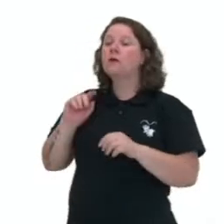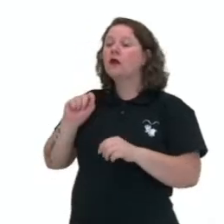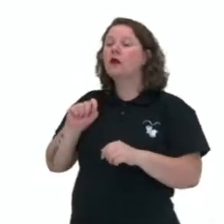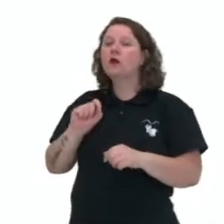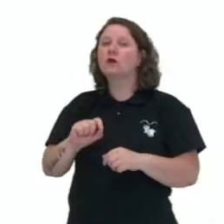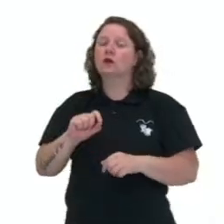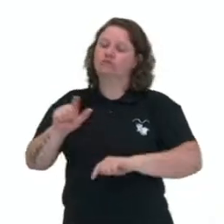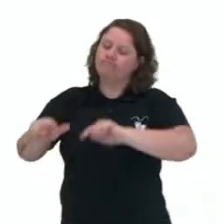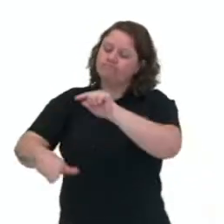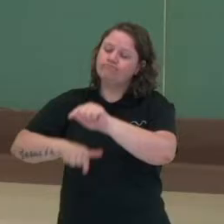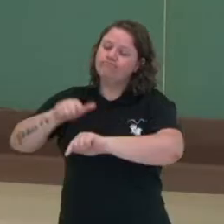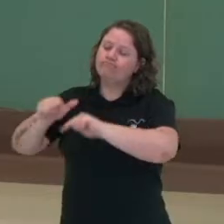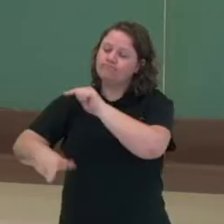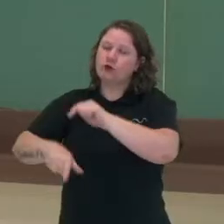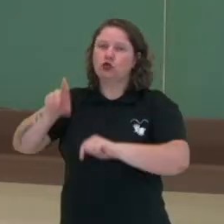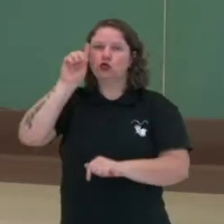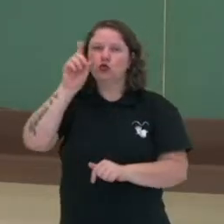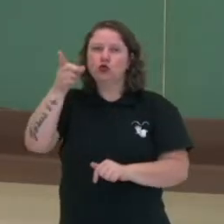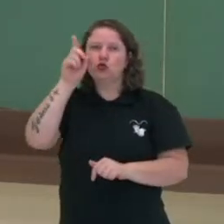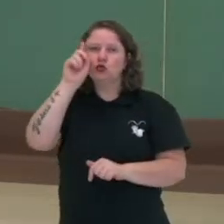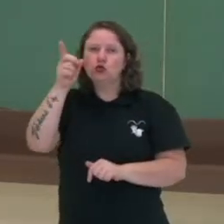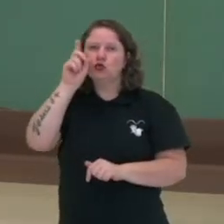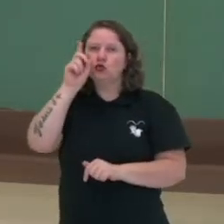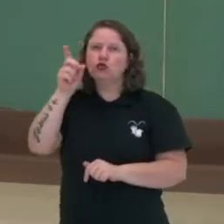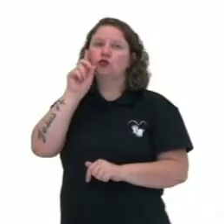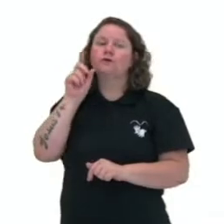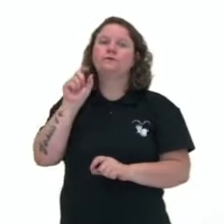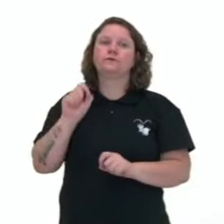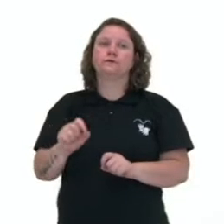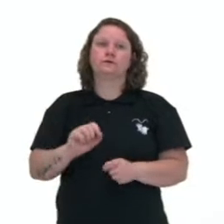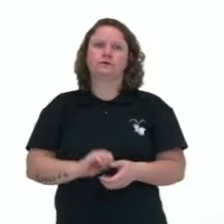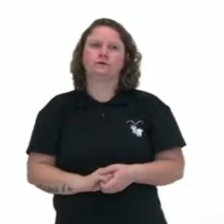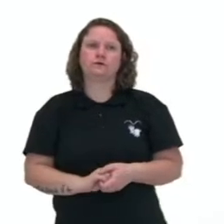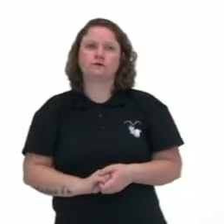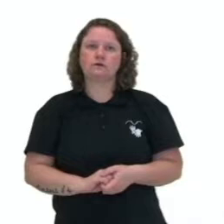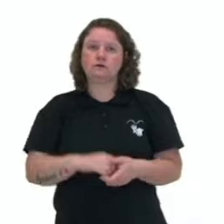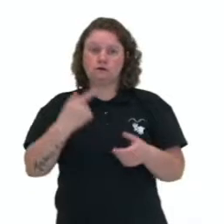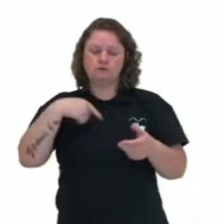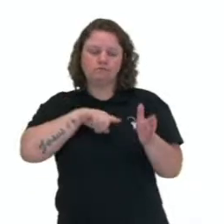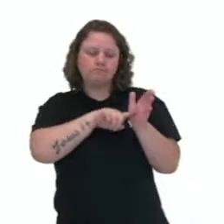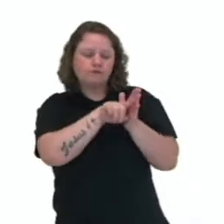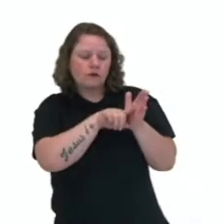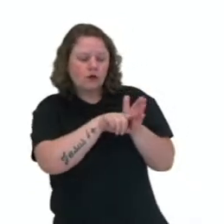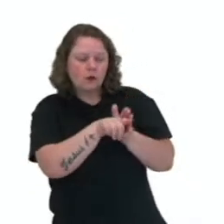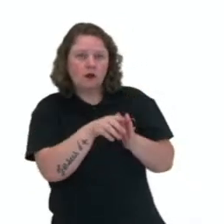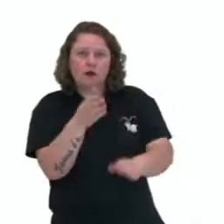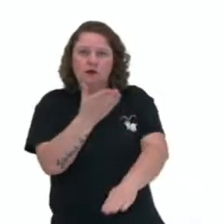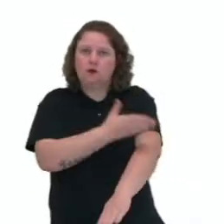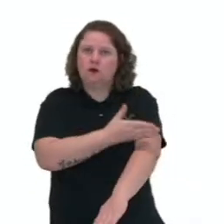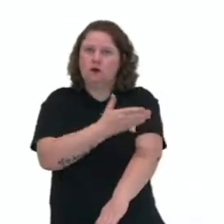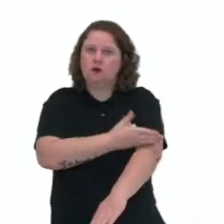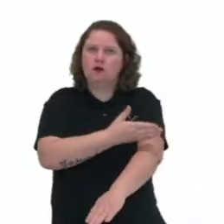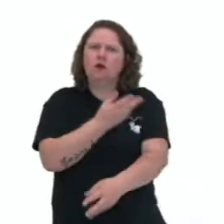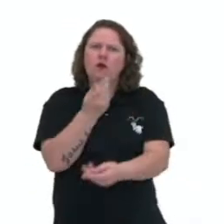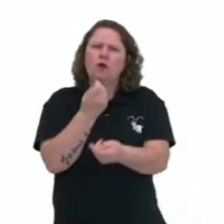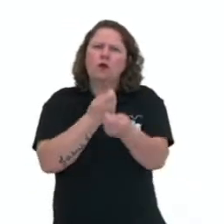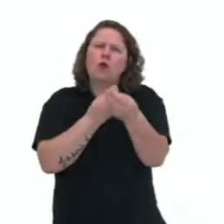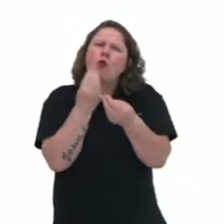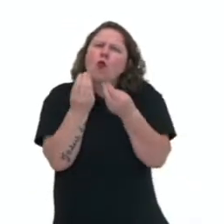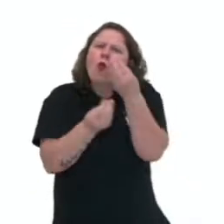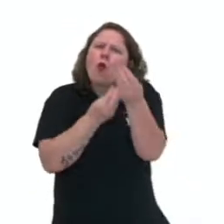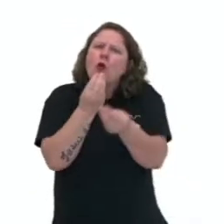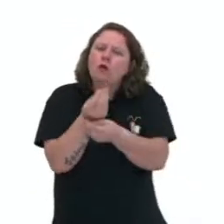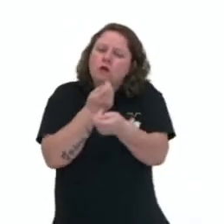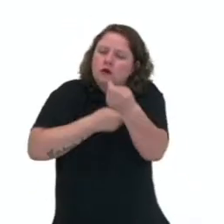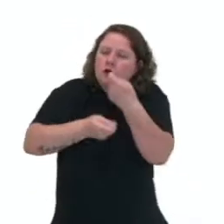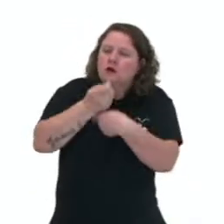trabalho diário. O estudo da medievalidade nos permite perceber como a economia medieval se organizava e como